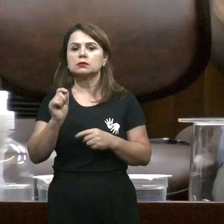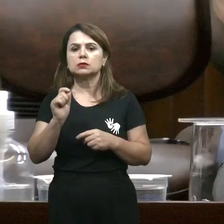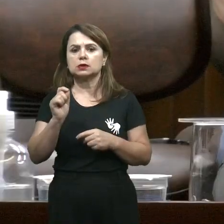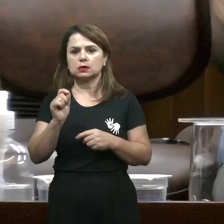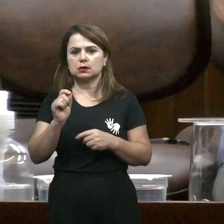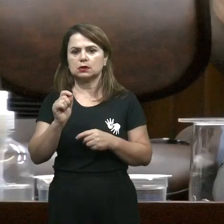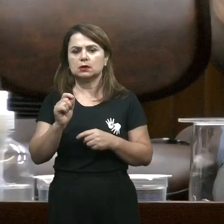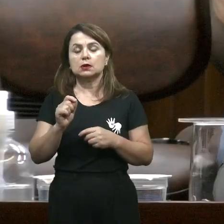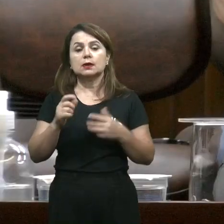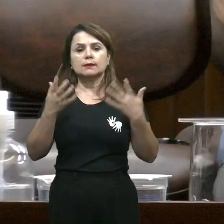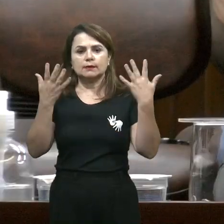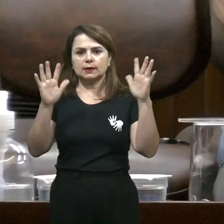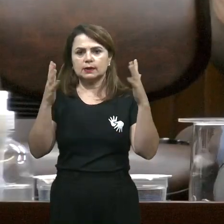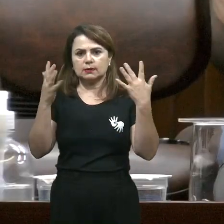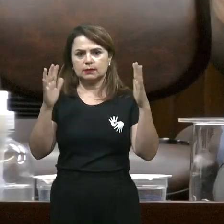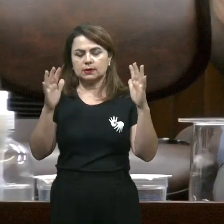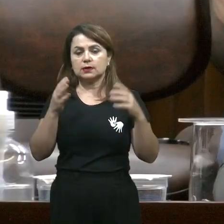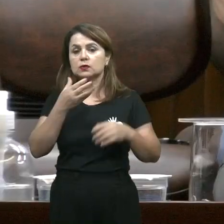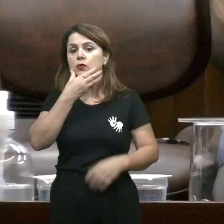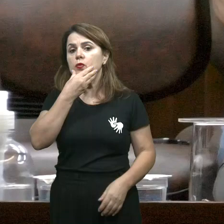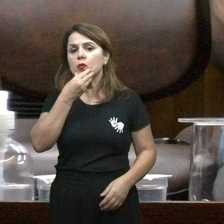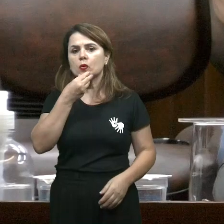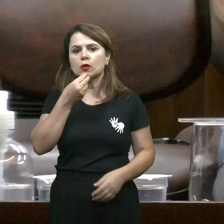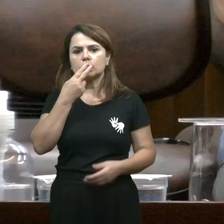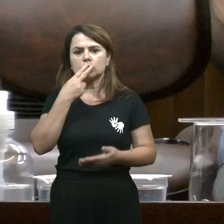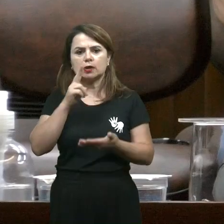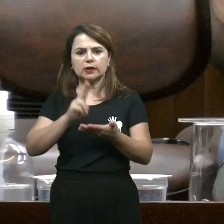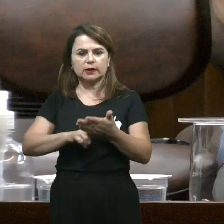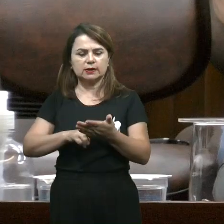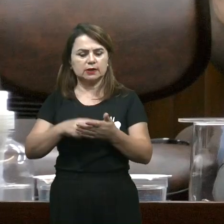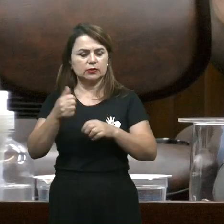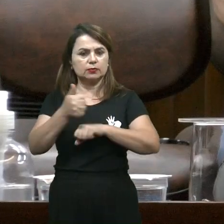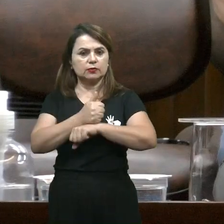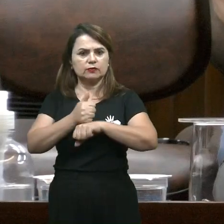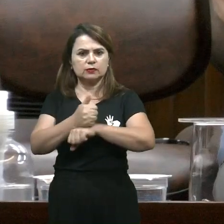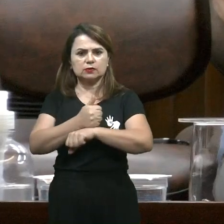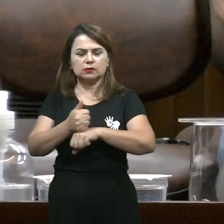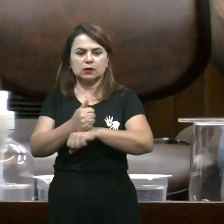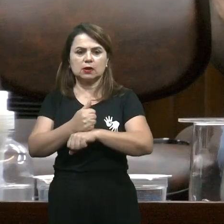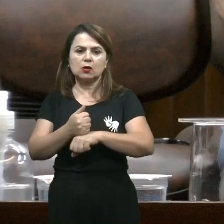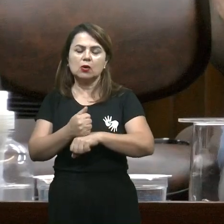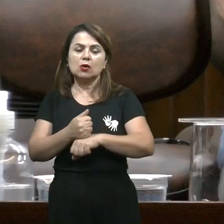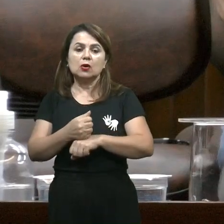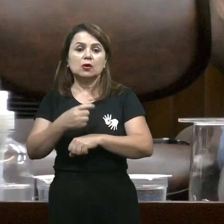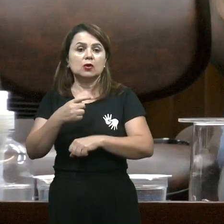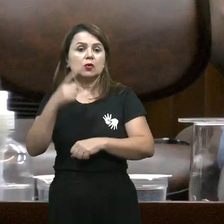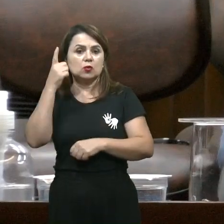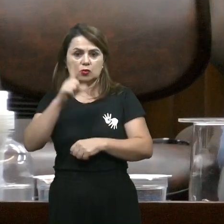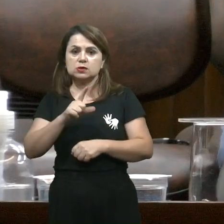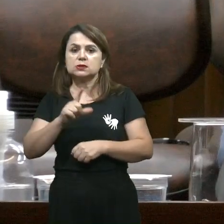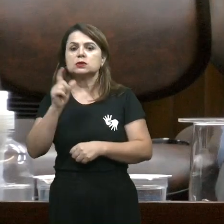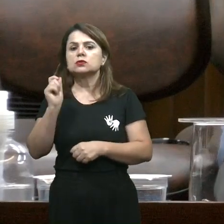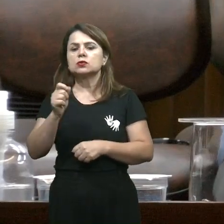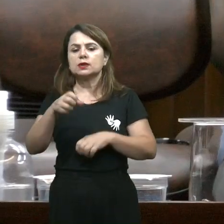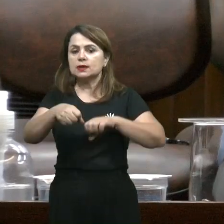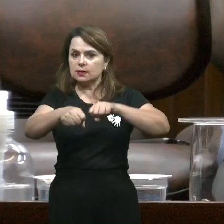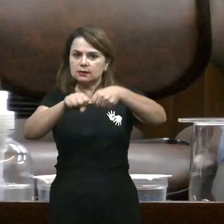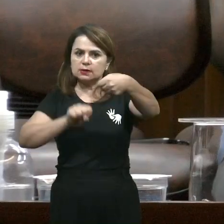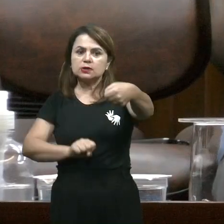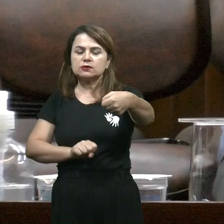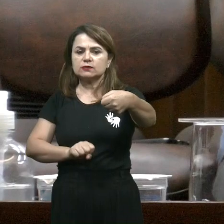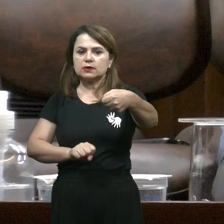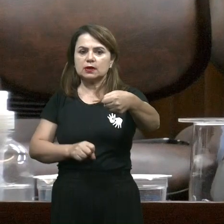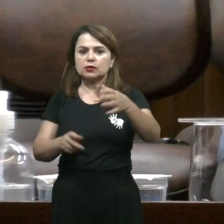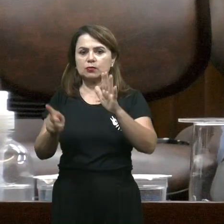estender também, os parabéns ao carteiro Ed Carlos Belotti, que recebeu um certificado de reconhecimento dos